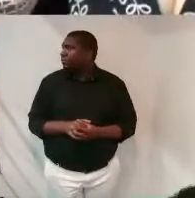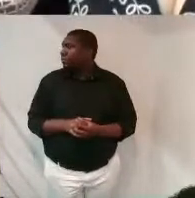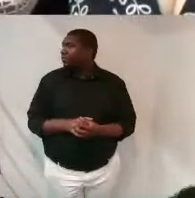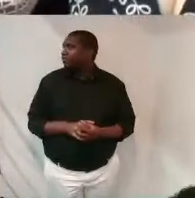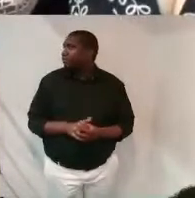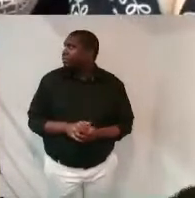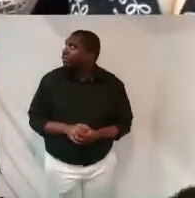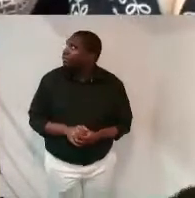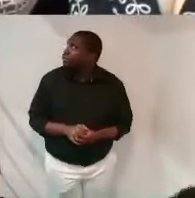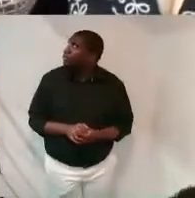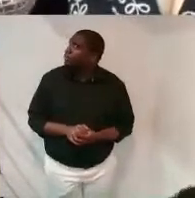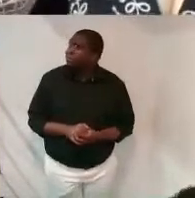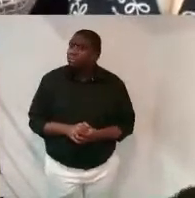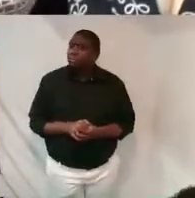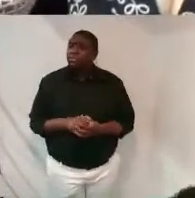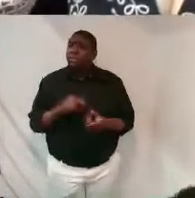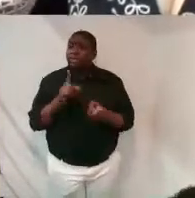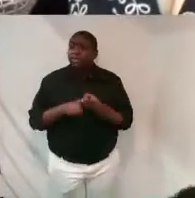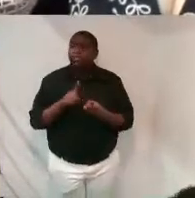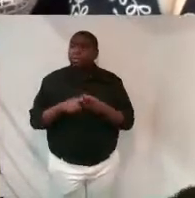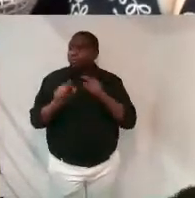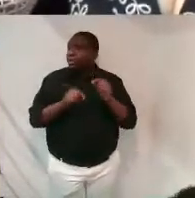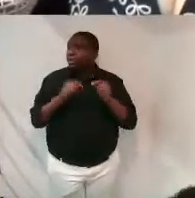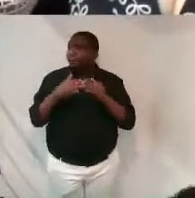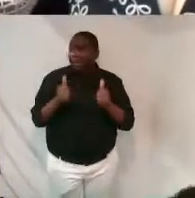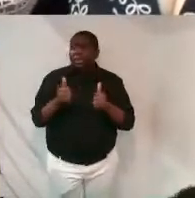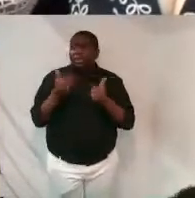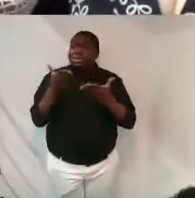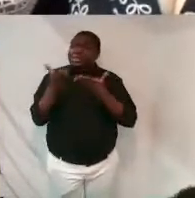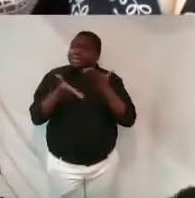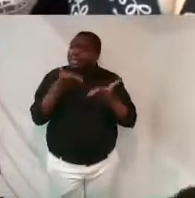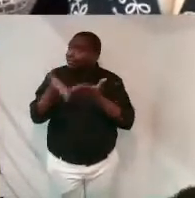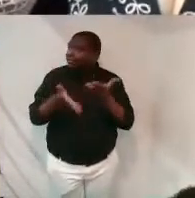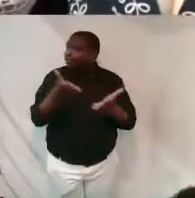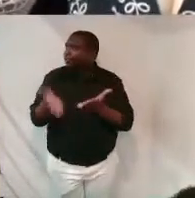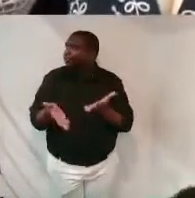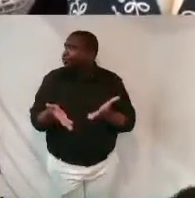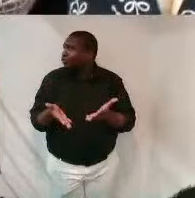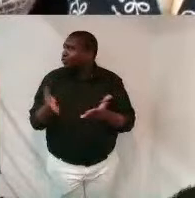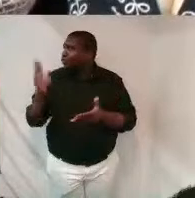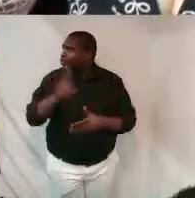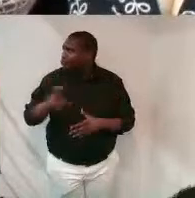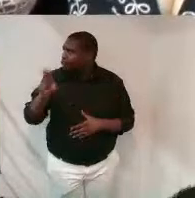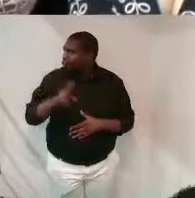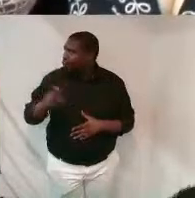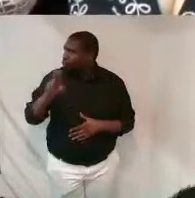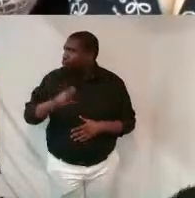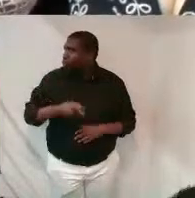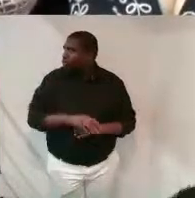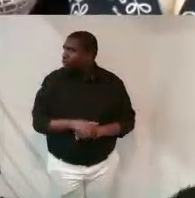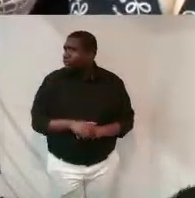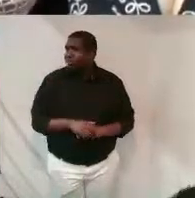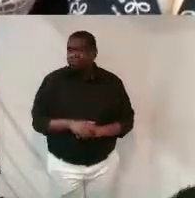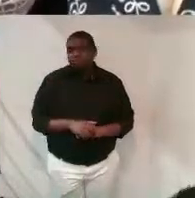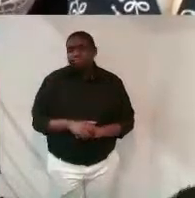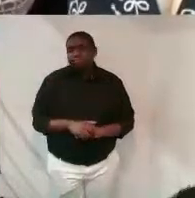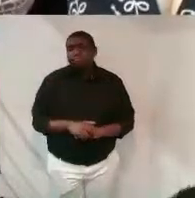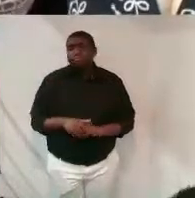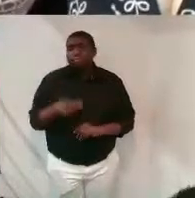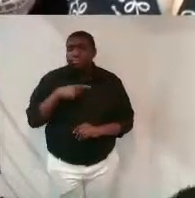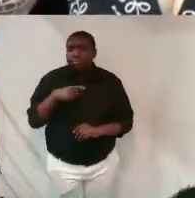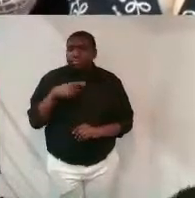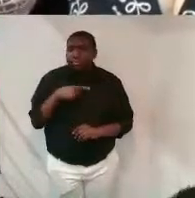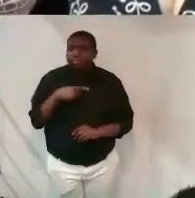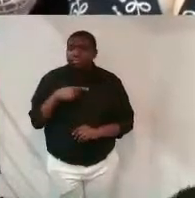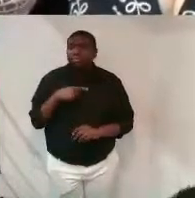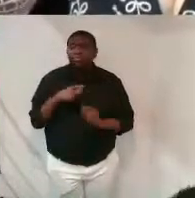cobrança pela execução dos serviços de saneamento, pela prestação do serviço de saneamento. A norma mais recente,